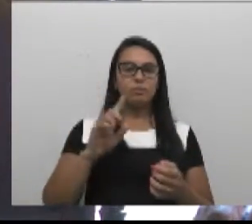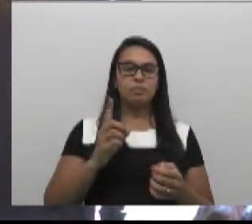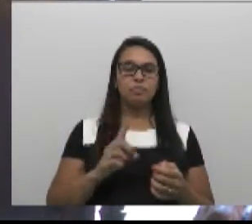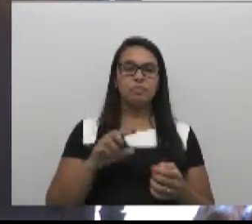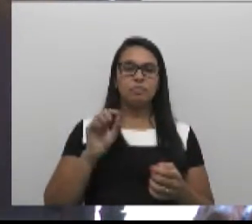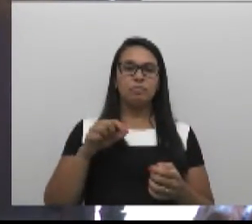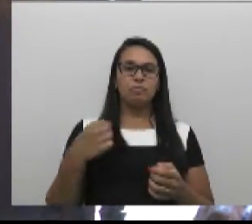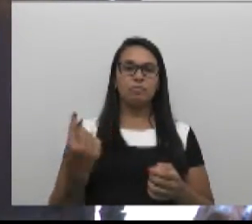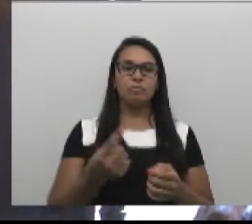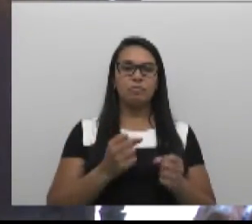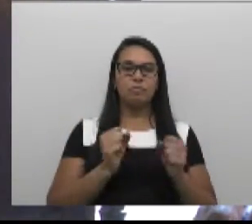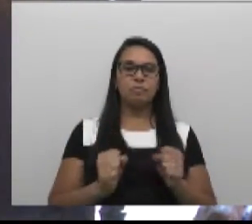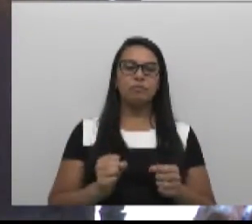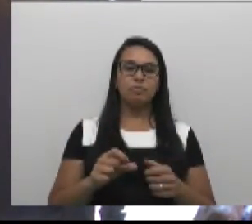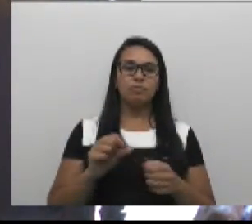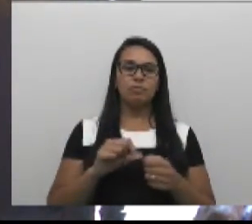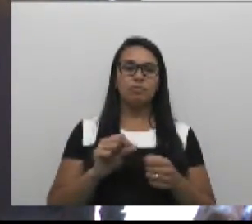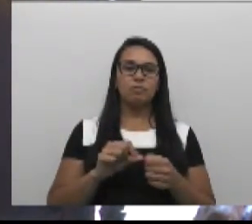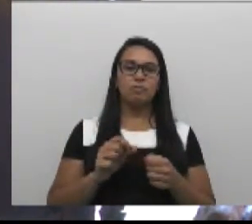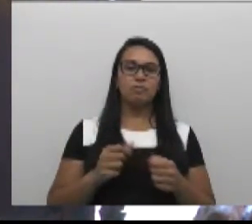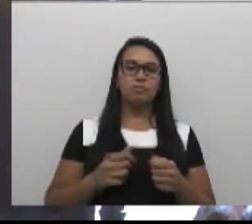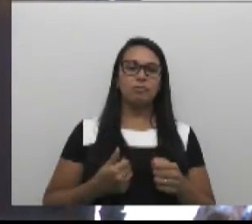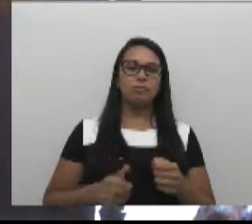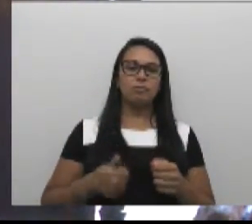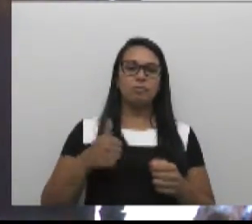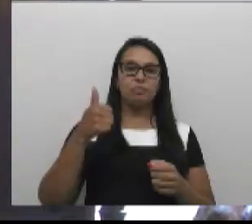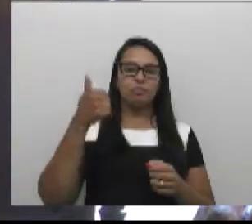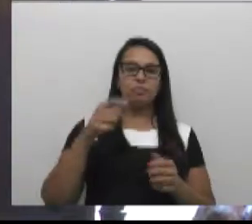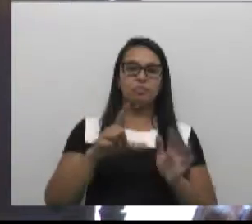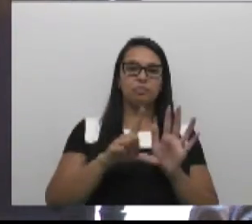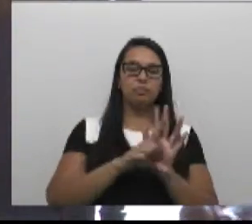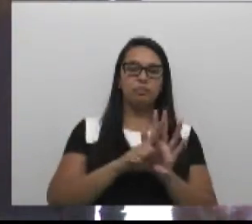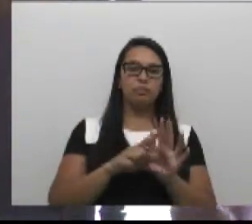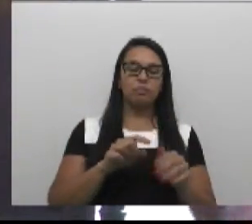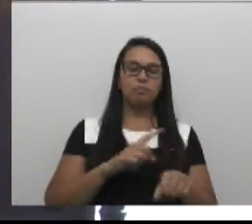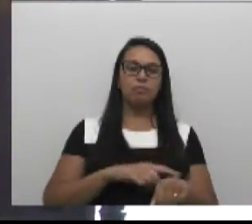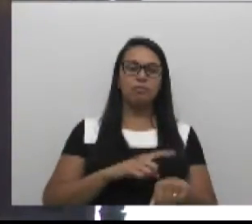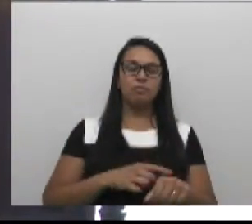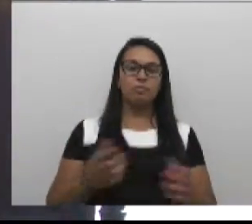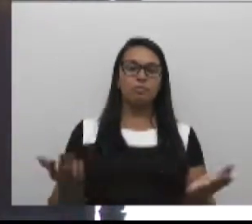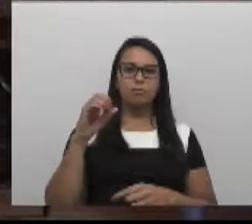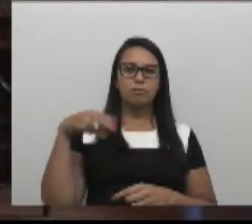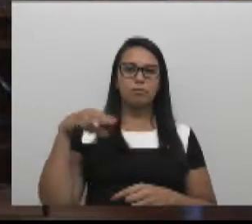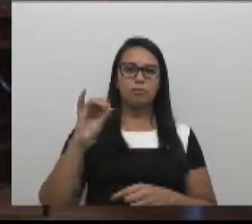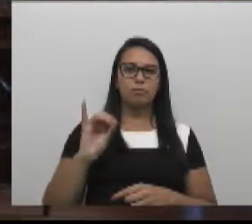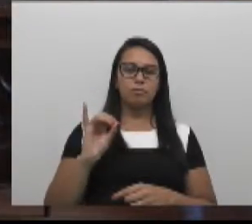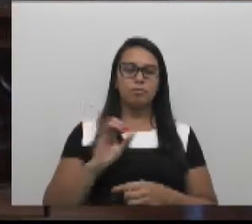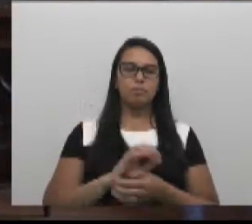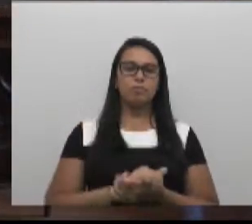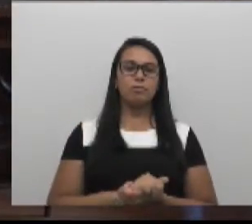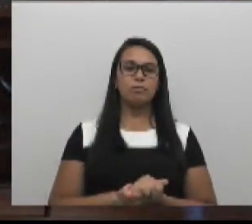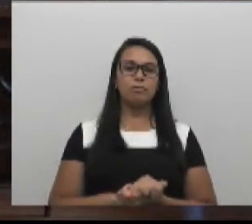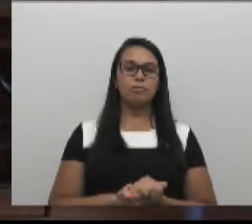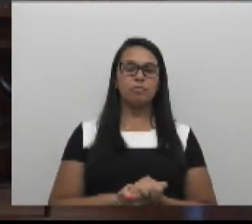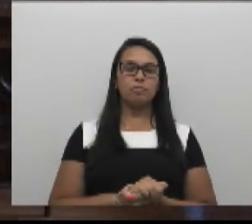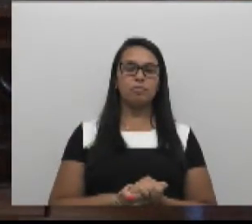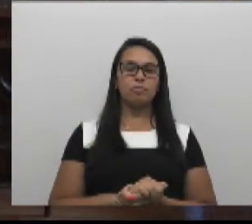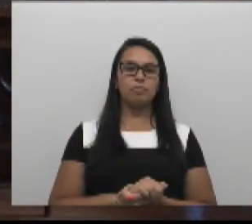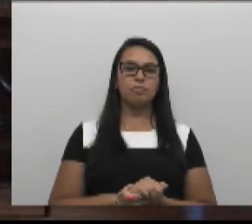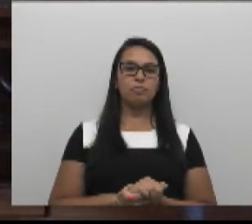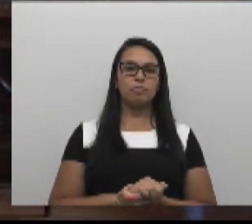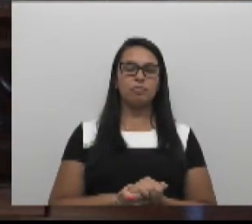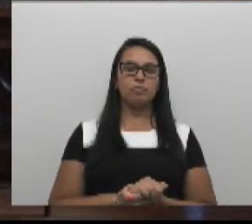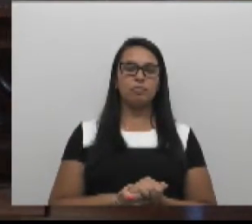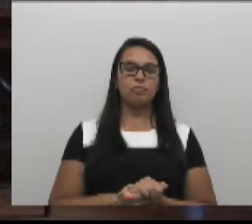ela ter uma melhor legalidade, na época atual, é melhor. O corpo da lei, vereador Leandro